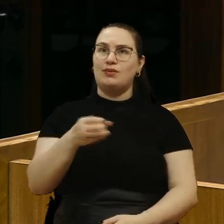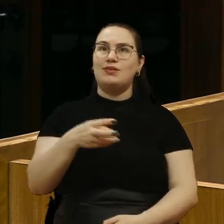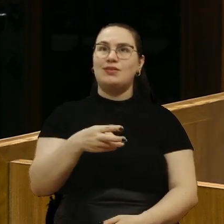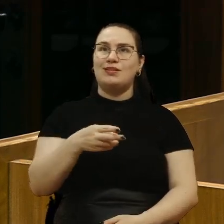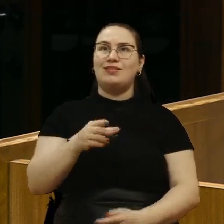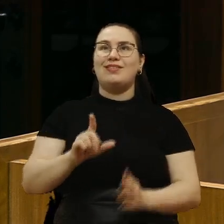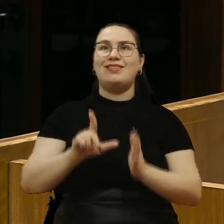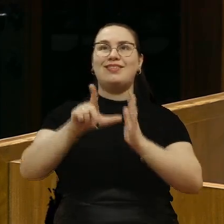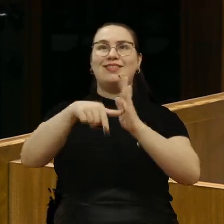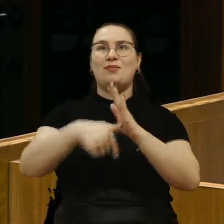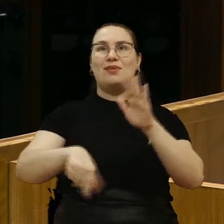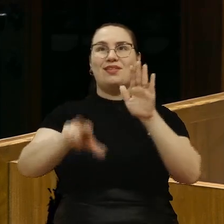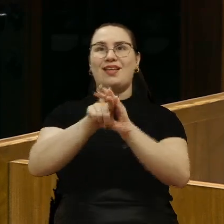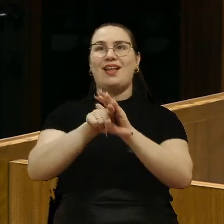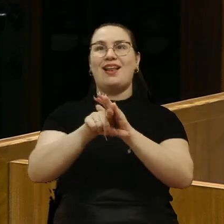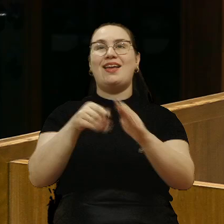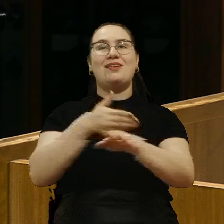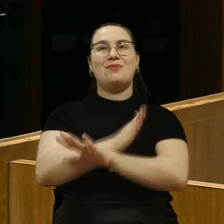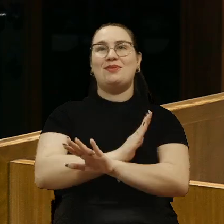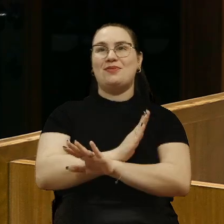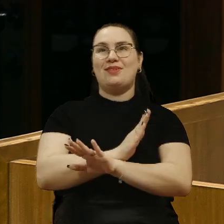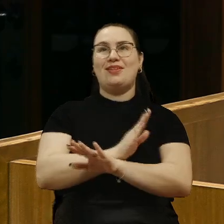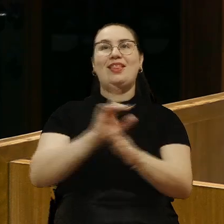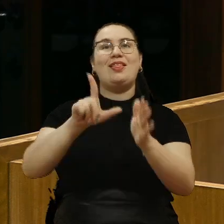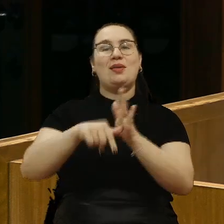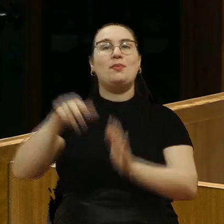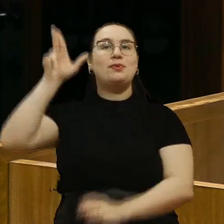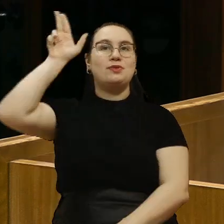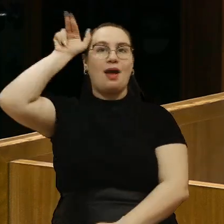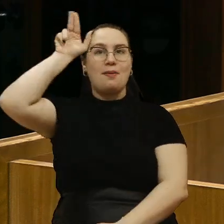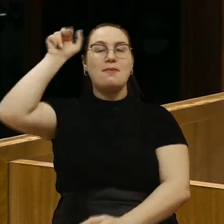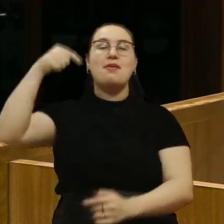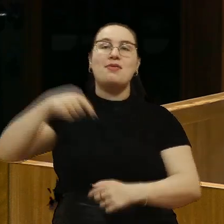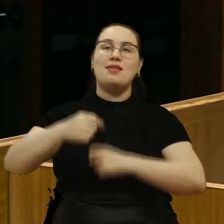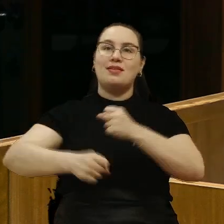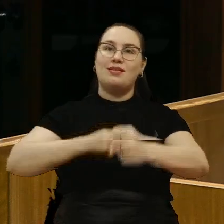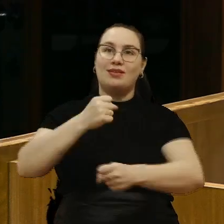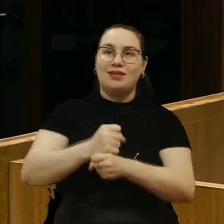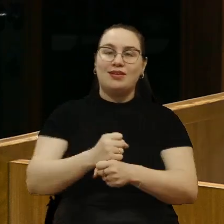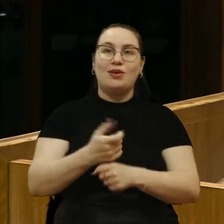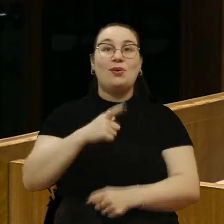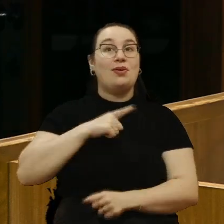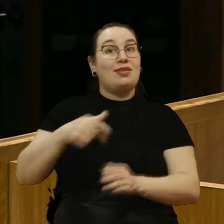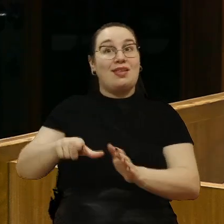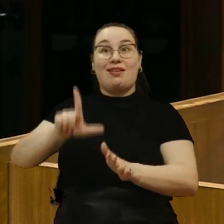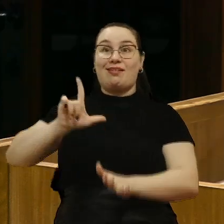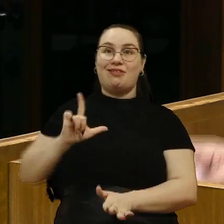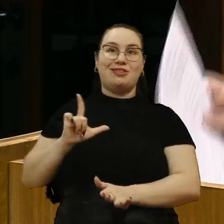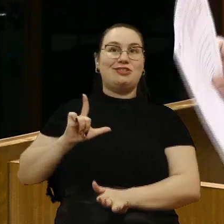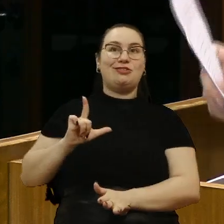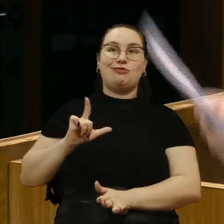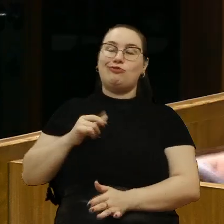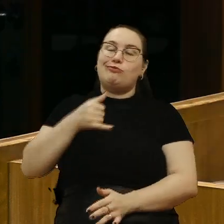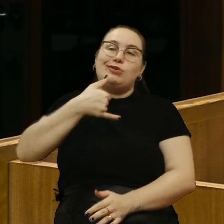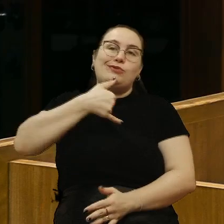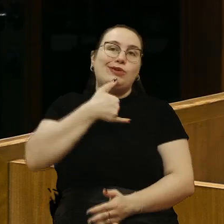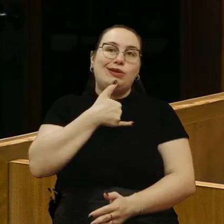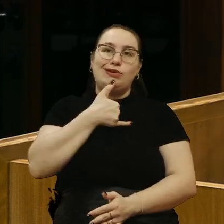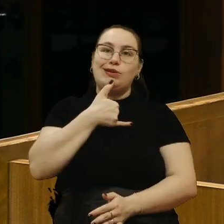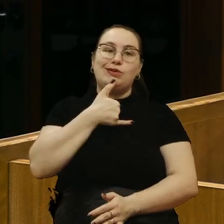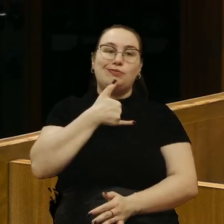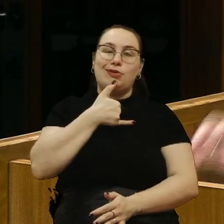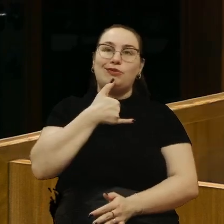atualizado depois da lei aprovada. Então, depois de abril deste ano, né? O que a gente tem anterior, infelizmente, a gente tem